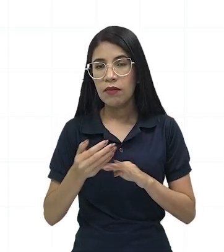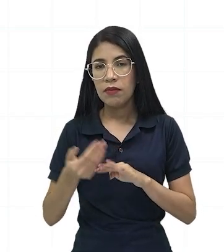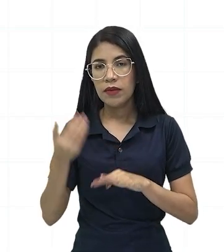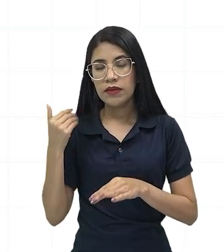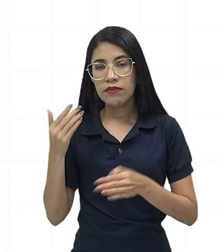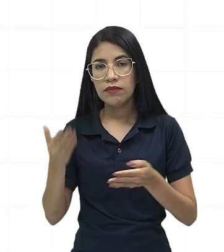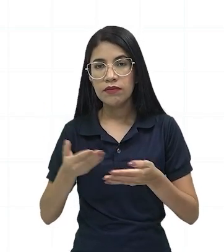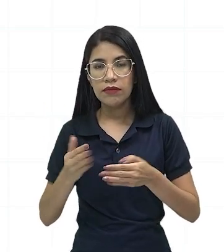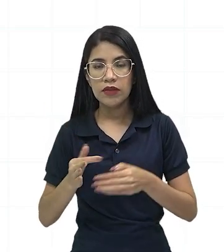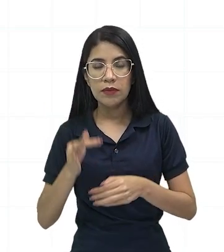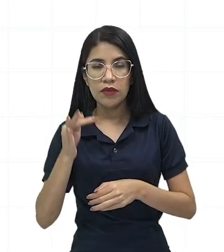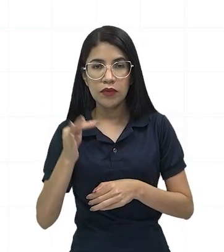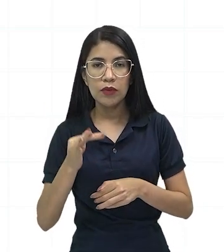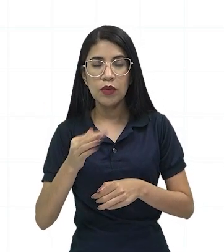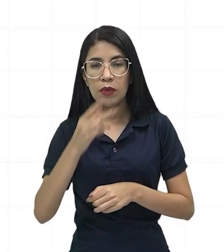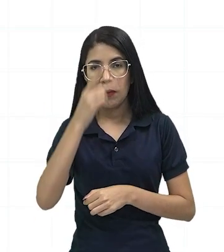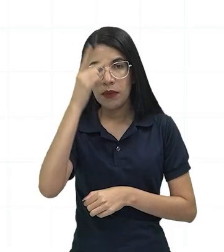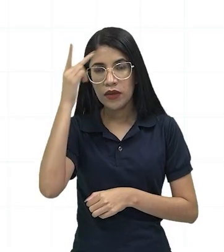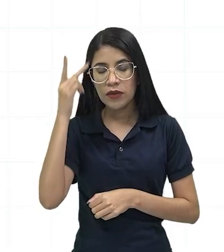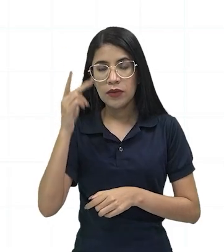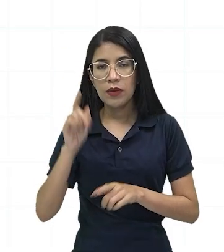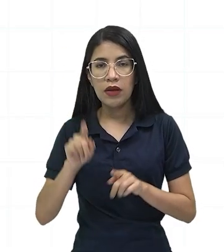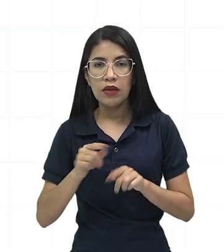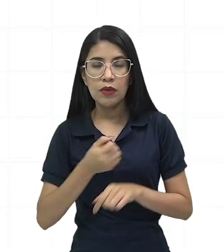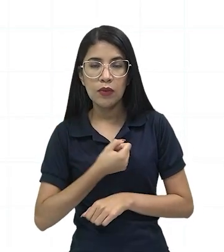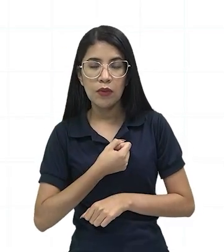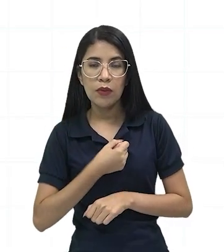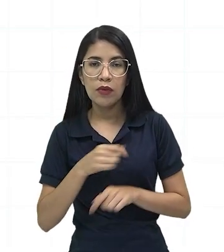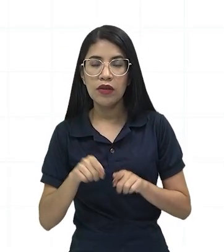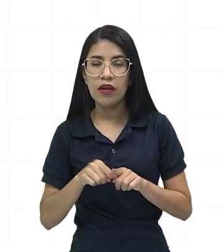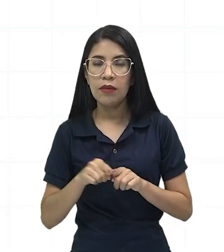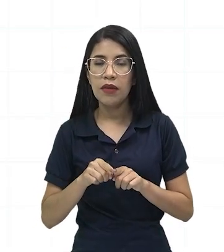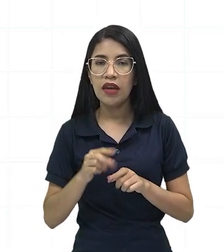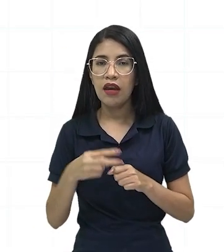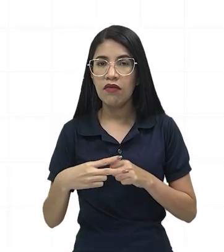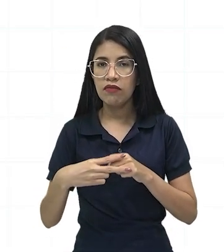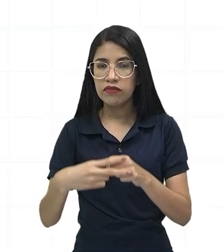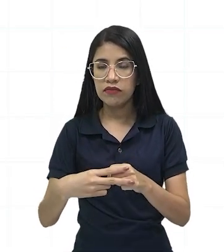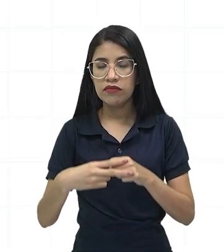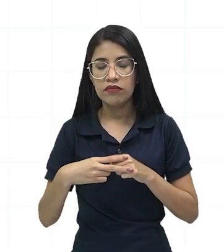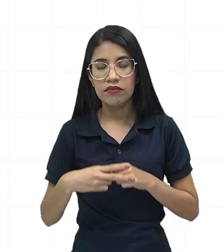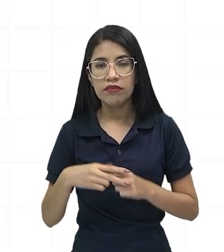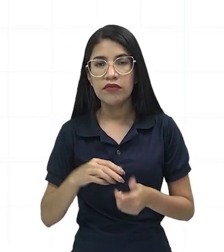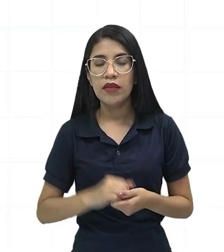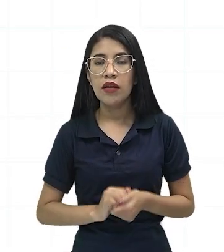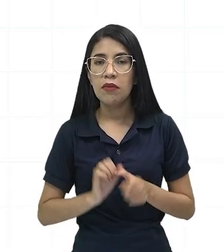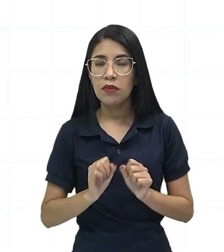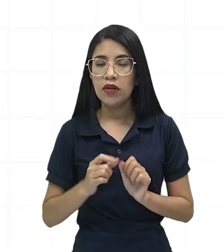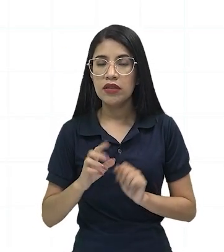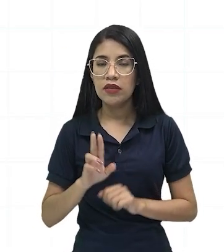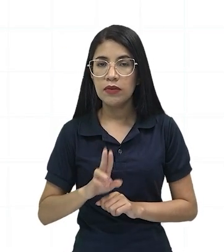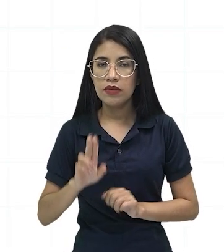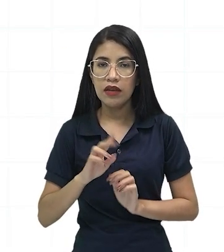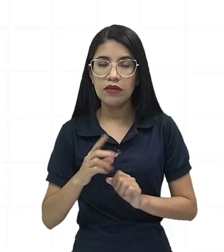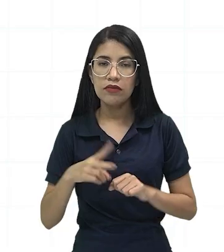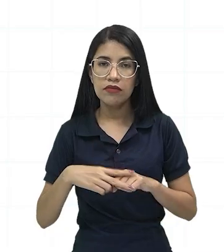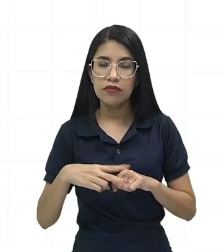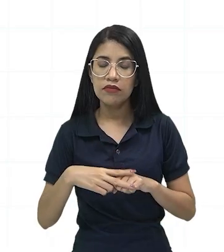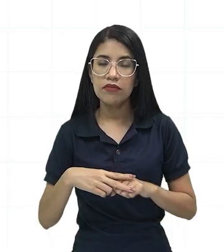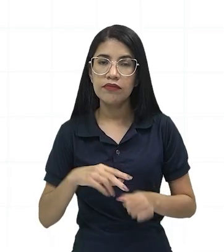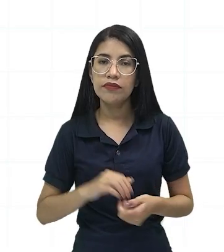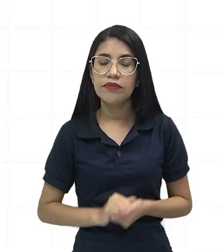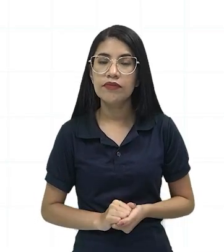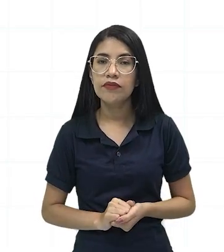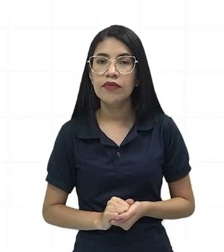futuro, modo, pessoa, número e voz. Tudo isso pode ser indicado a partir da flexão do verbo. A gente vai ver como. E